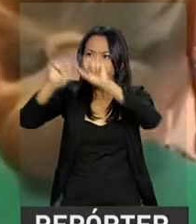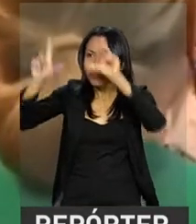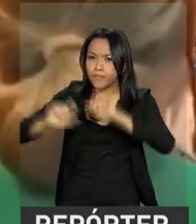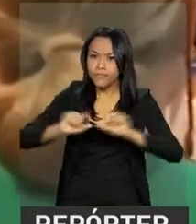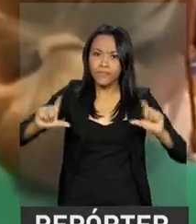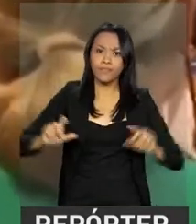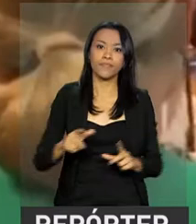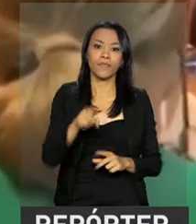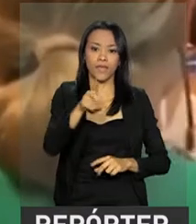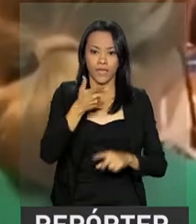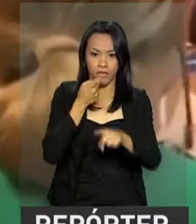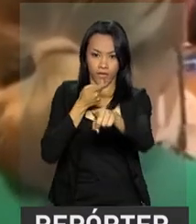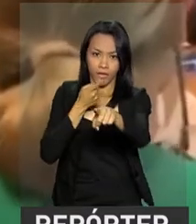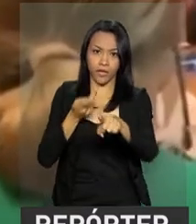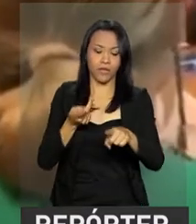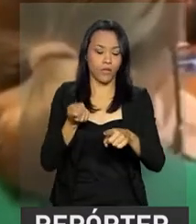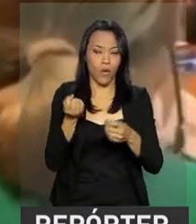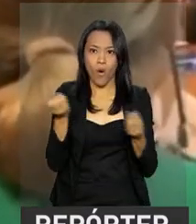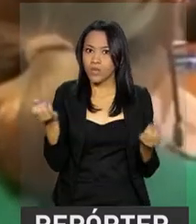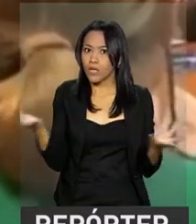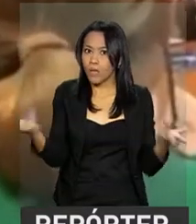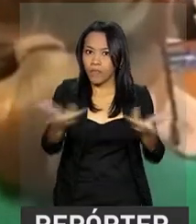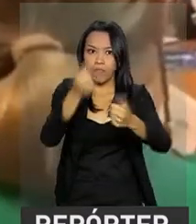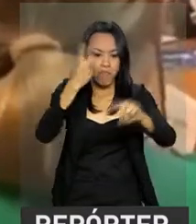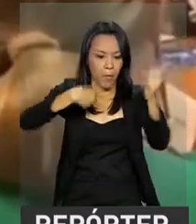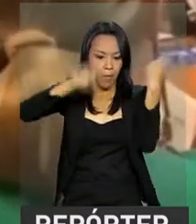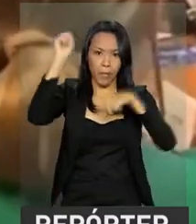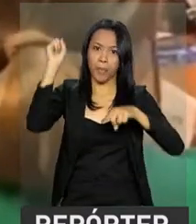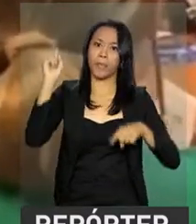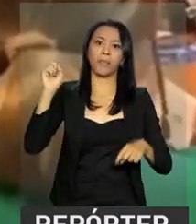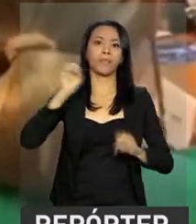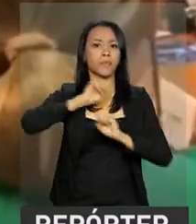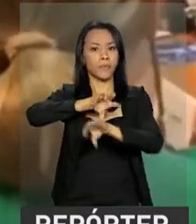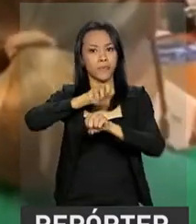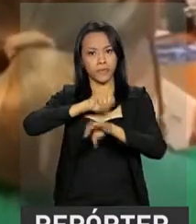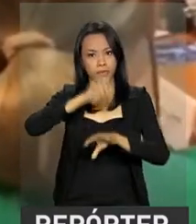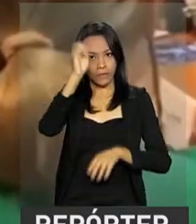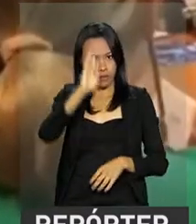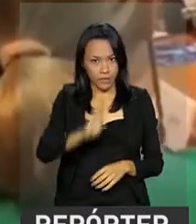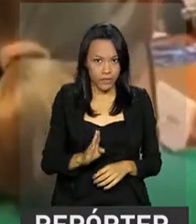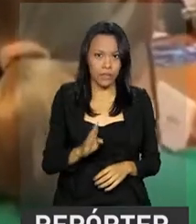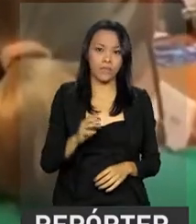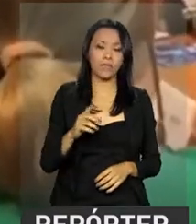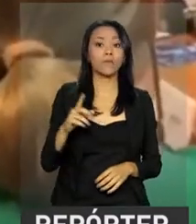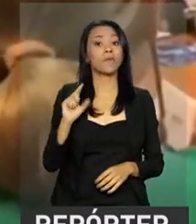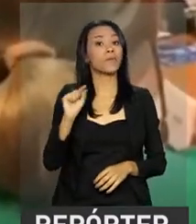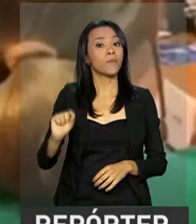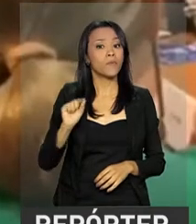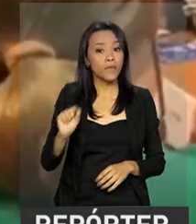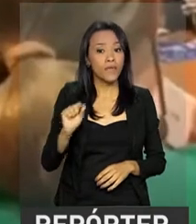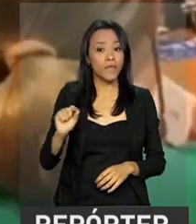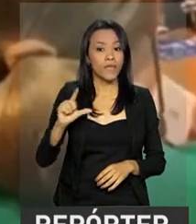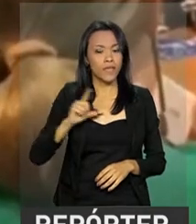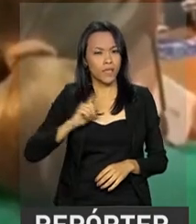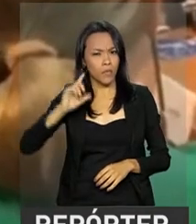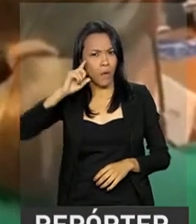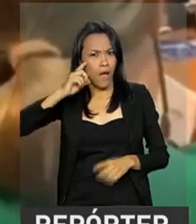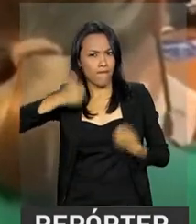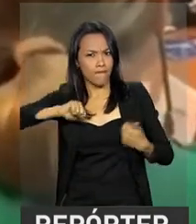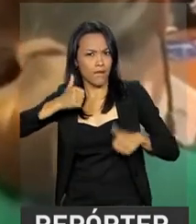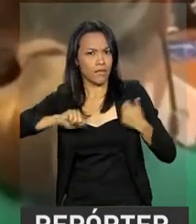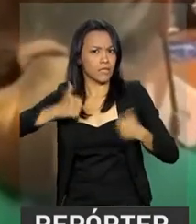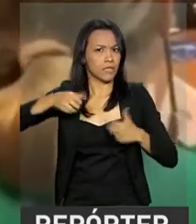avanços mas mais extraordinários na educação brasileira é uma uma capacidade de avaliação extraordinária